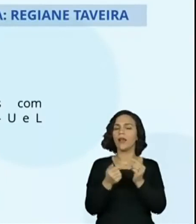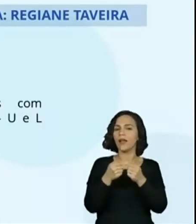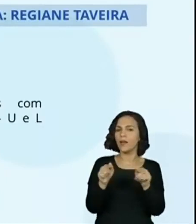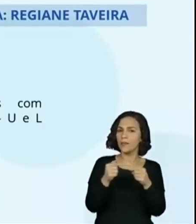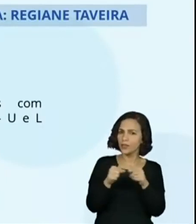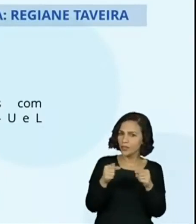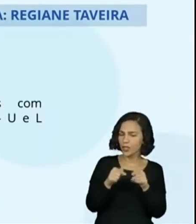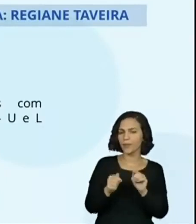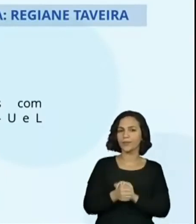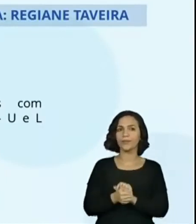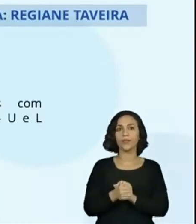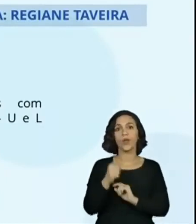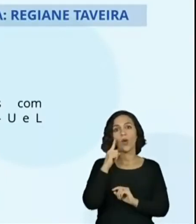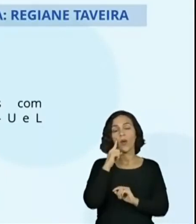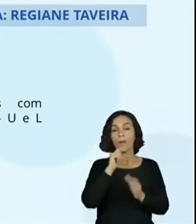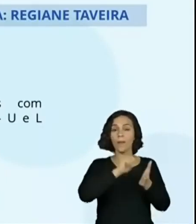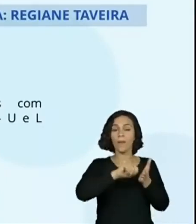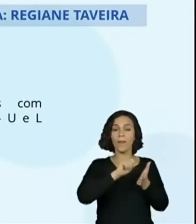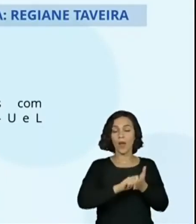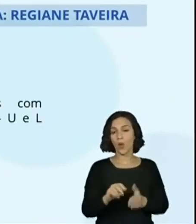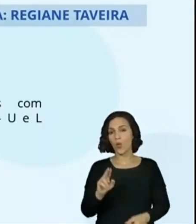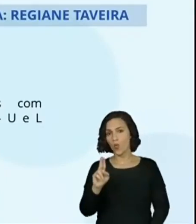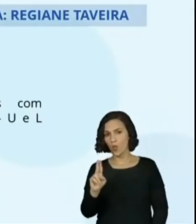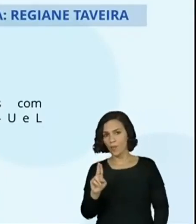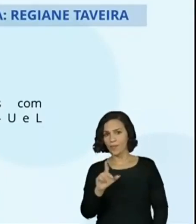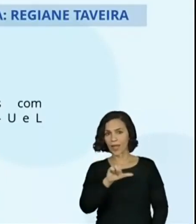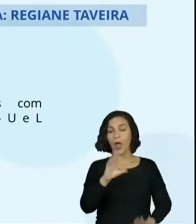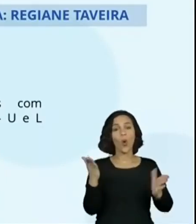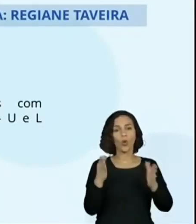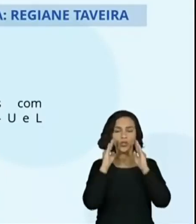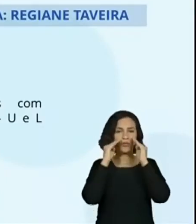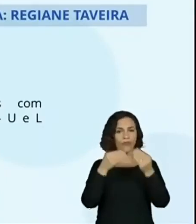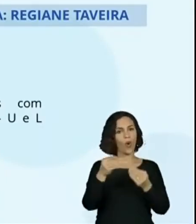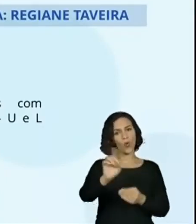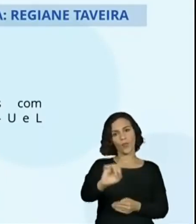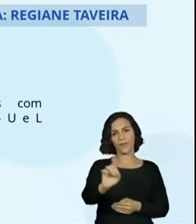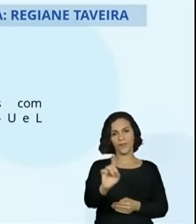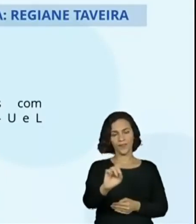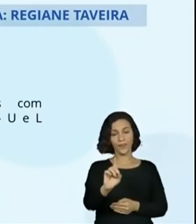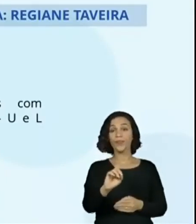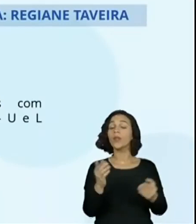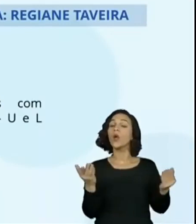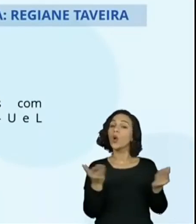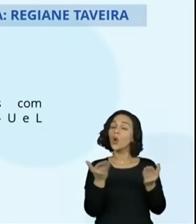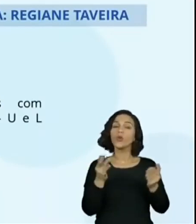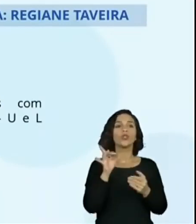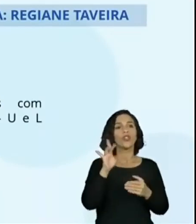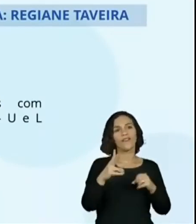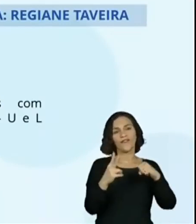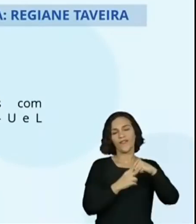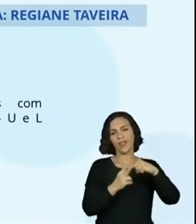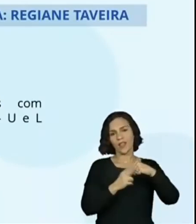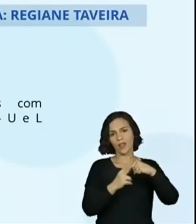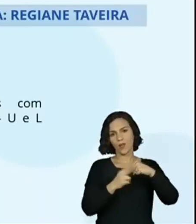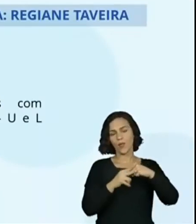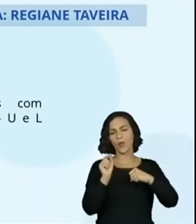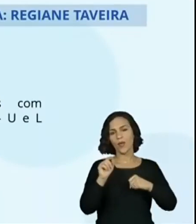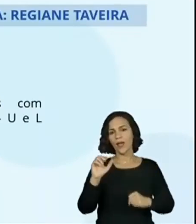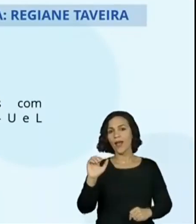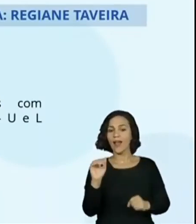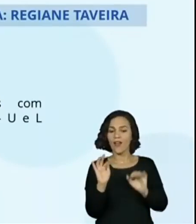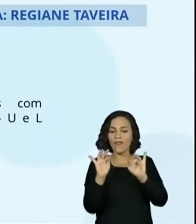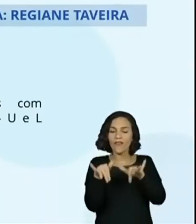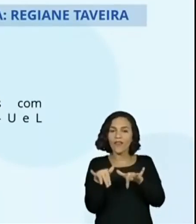morfológico-gramaticais, U e L, que não é o que a gente vai se atentar aqui hoje. A gente pegou ali os verbos, né, com final an e